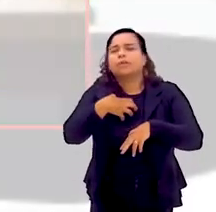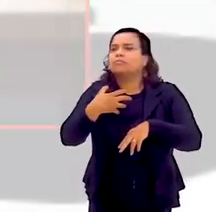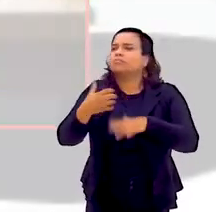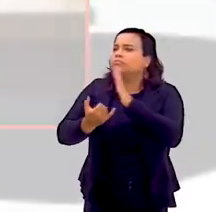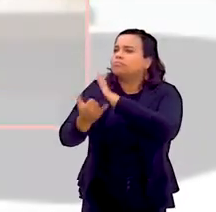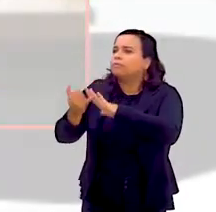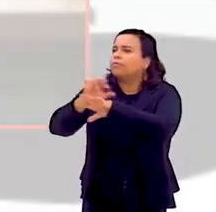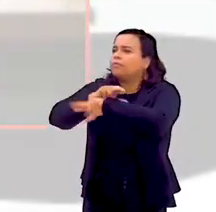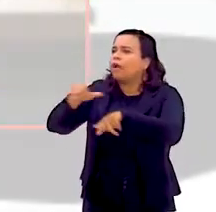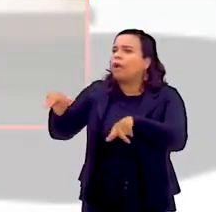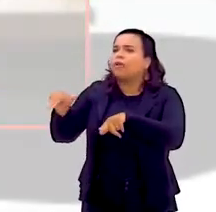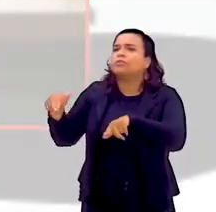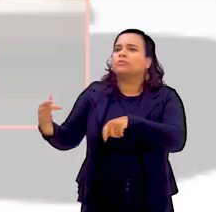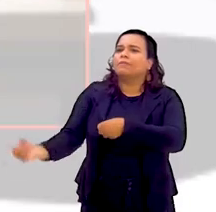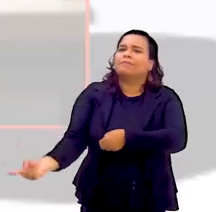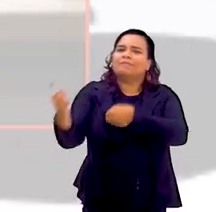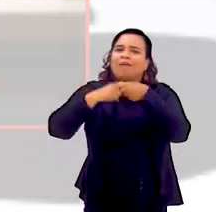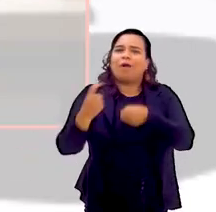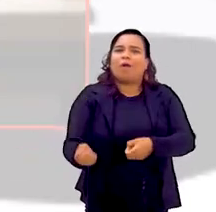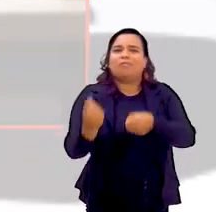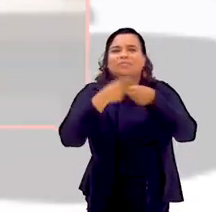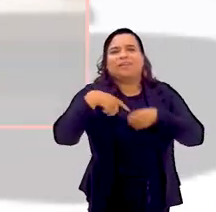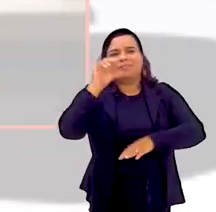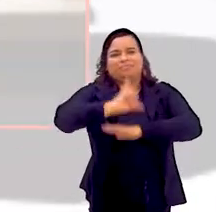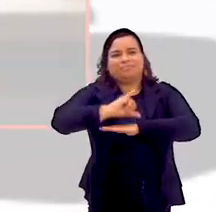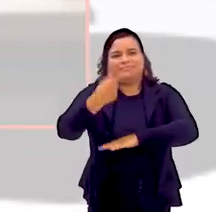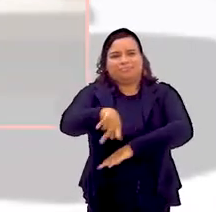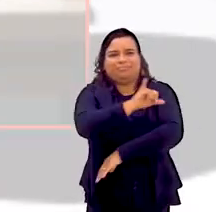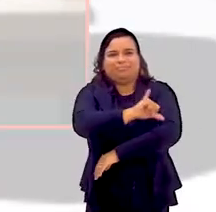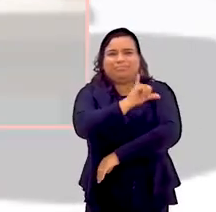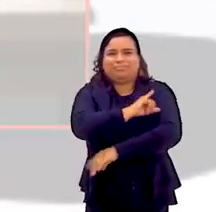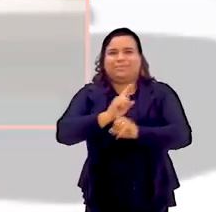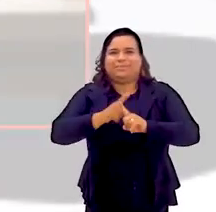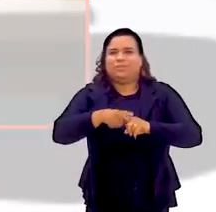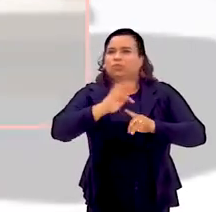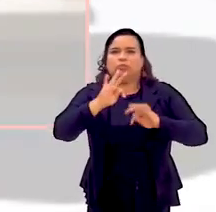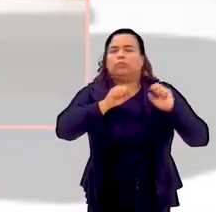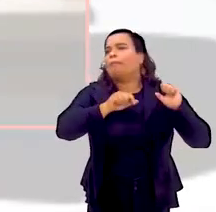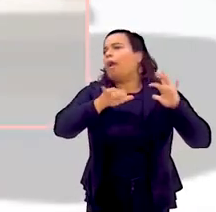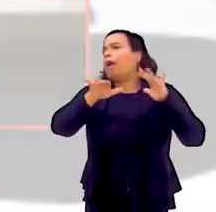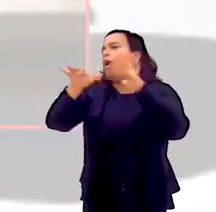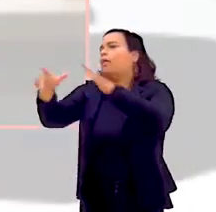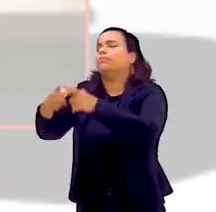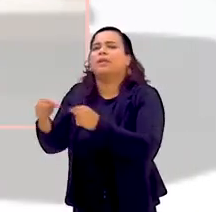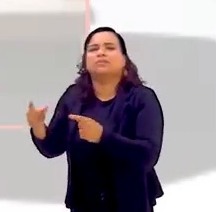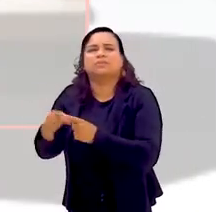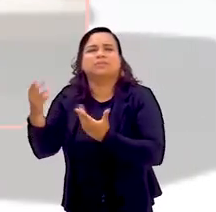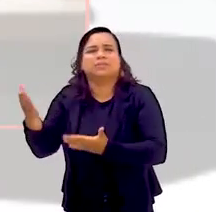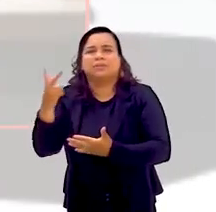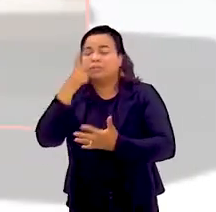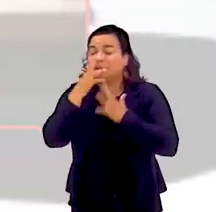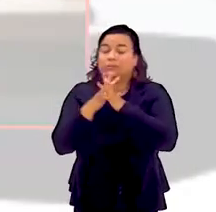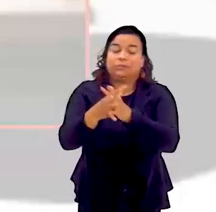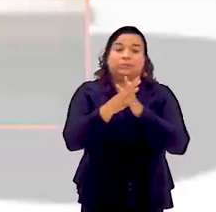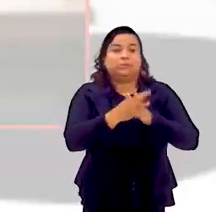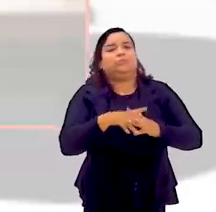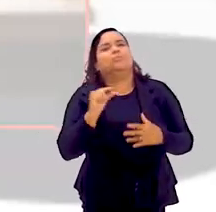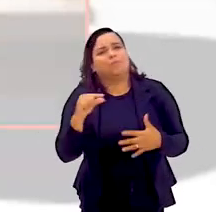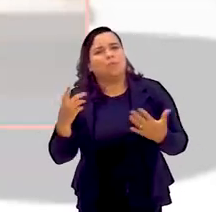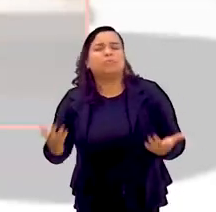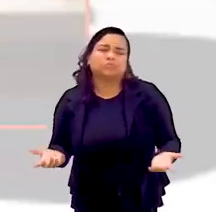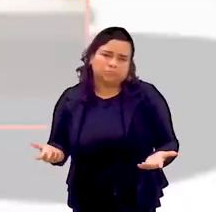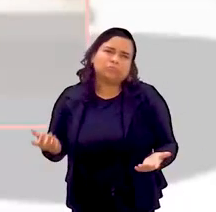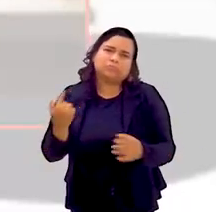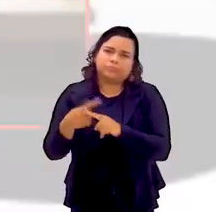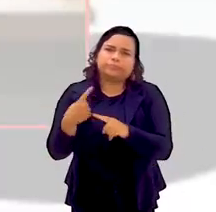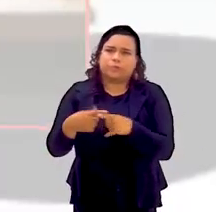possam voltar para a ex-capital, né? Porque ter ido tudo para Brasília, de alguma forma, dificulta um pouco, porque